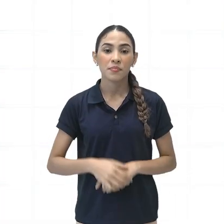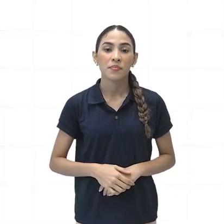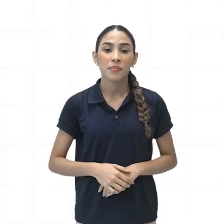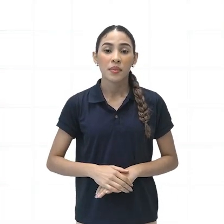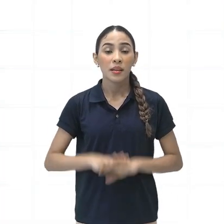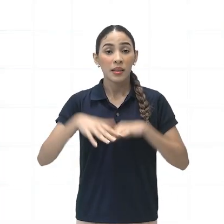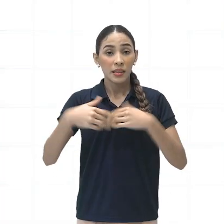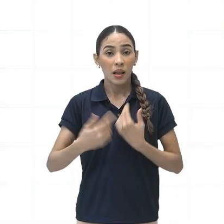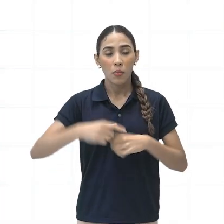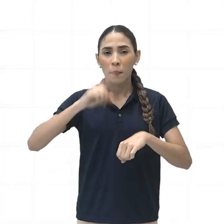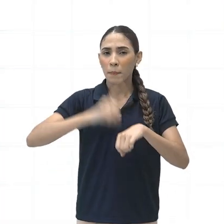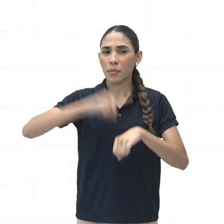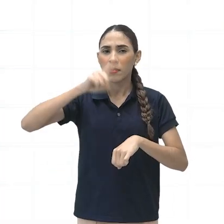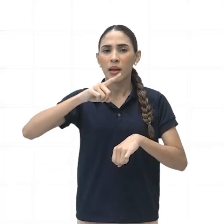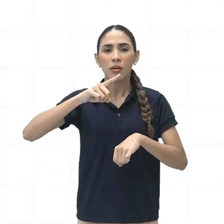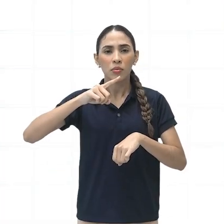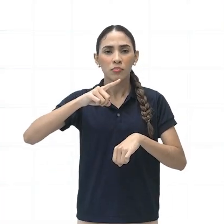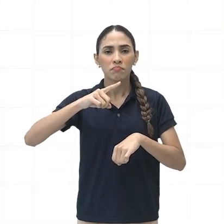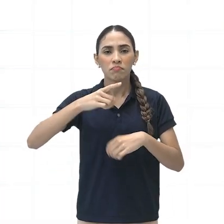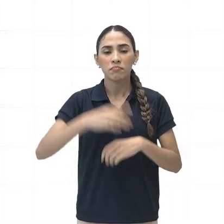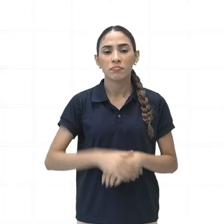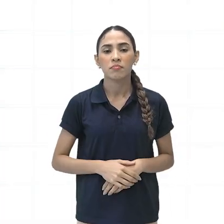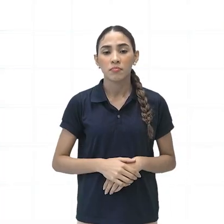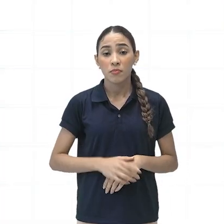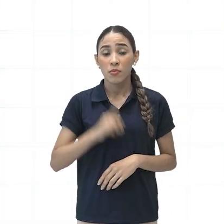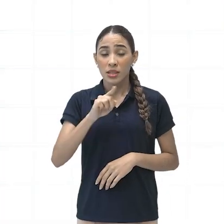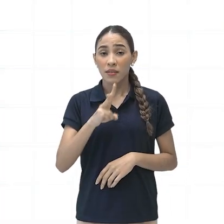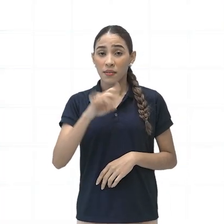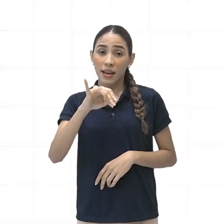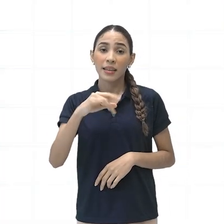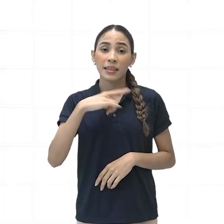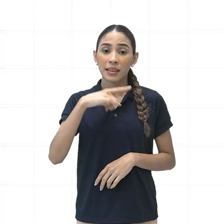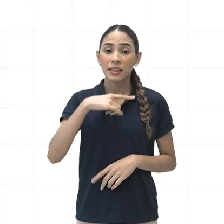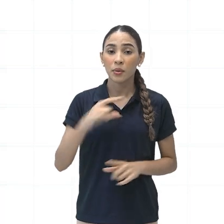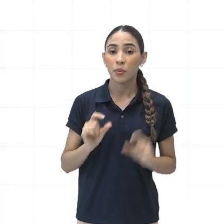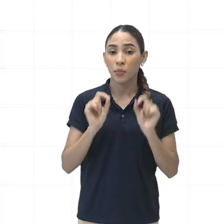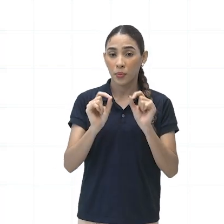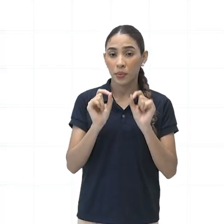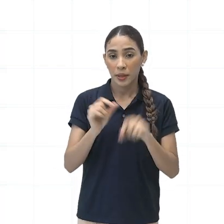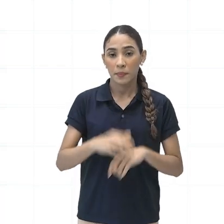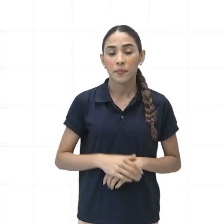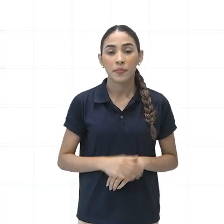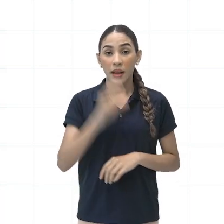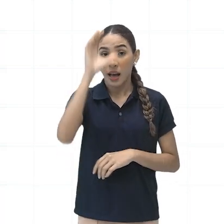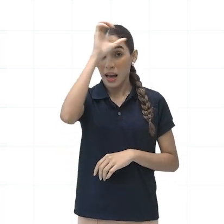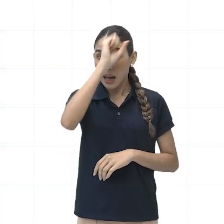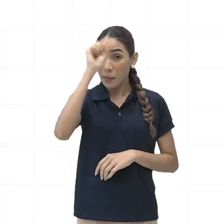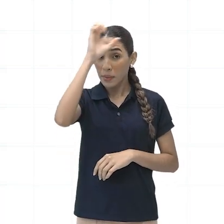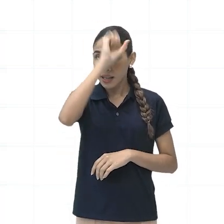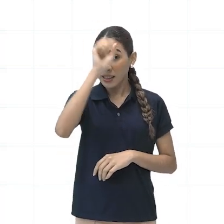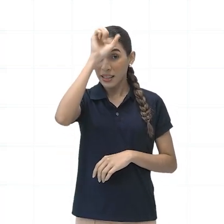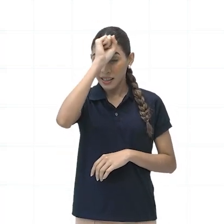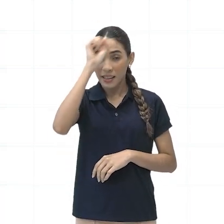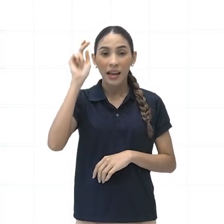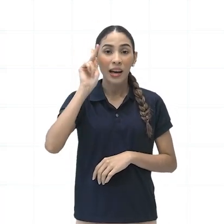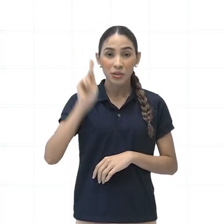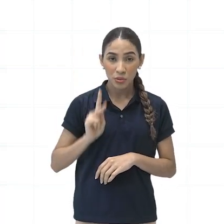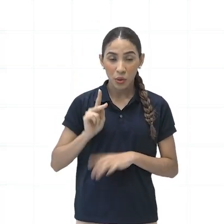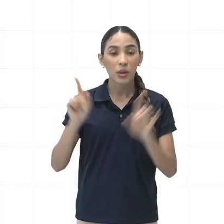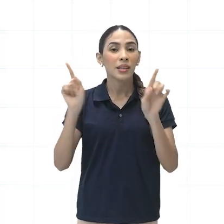o primeiro dos benefícios que vocês vão ter é o quê? É aprender a história